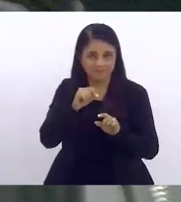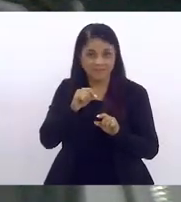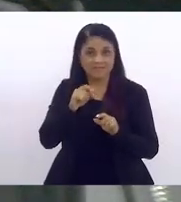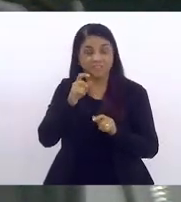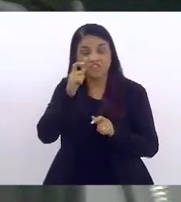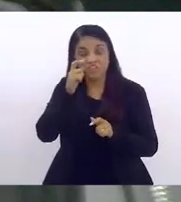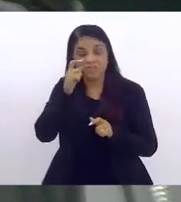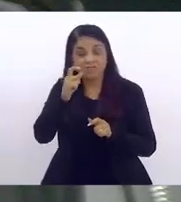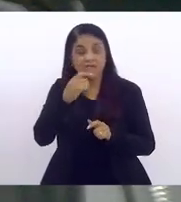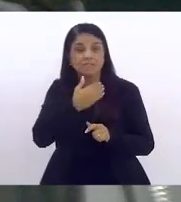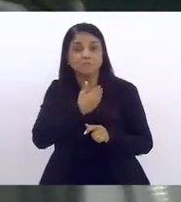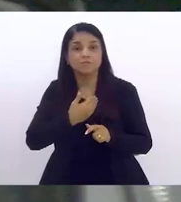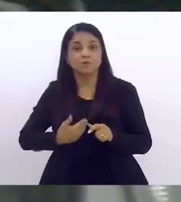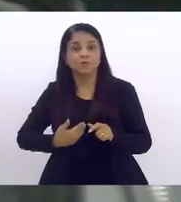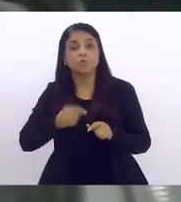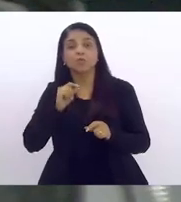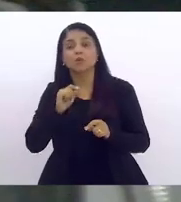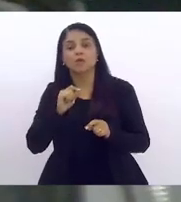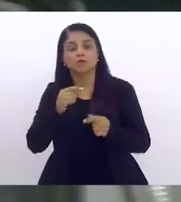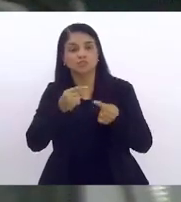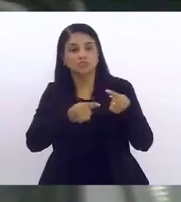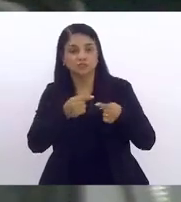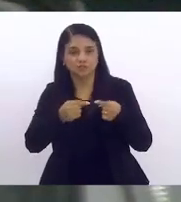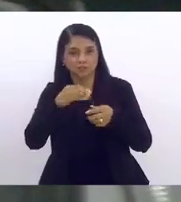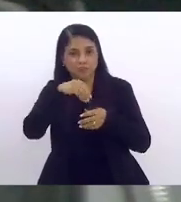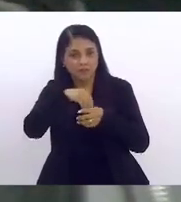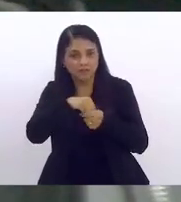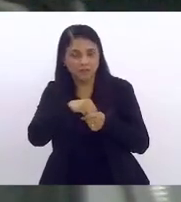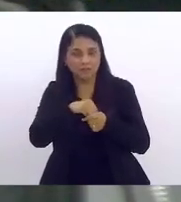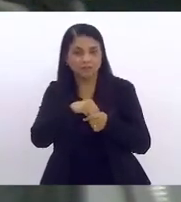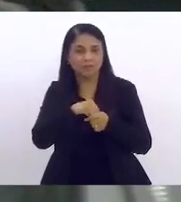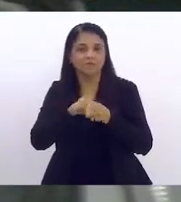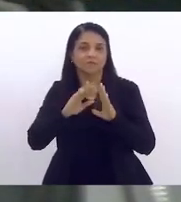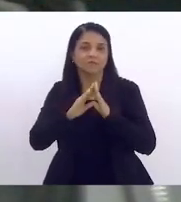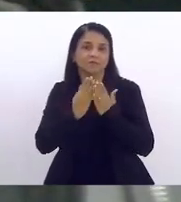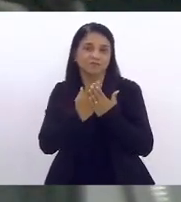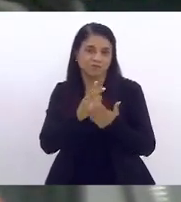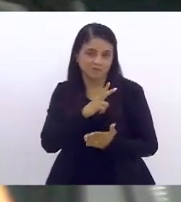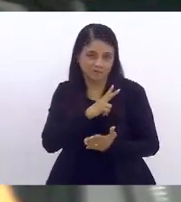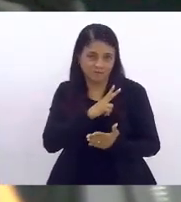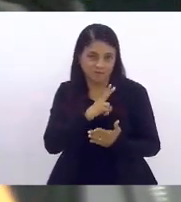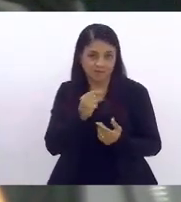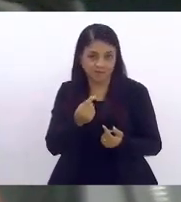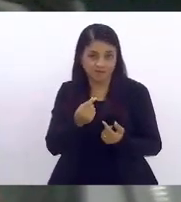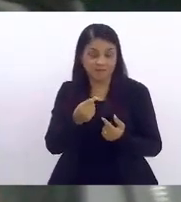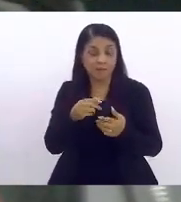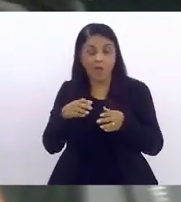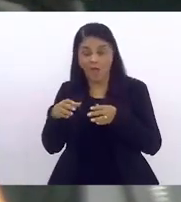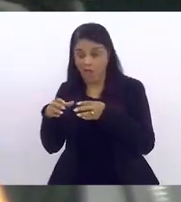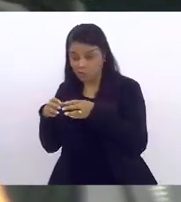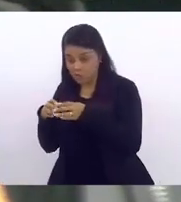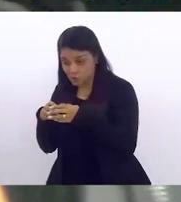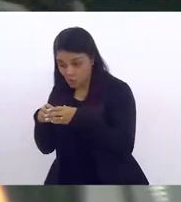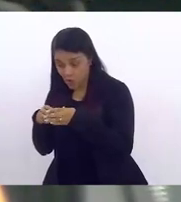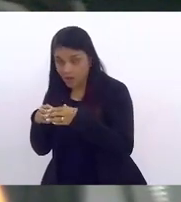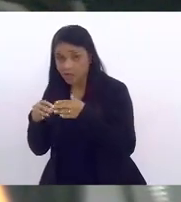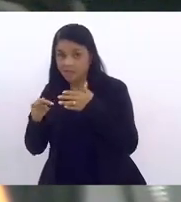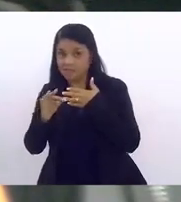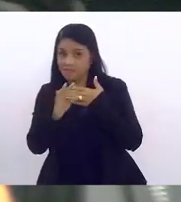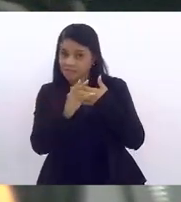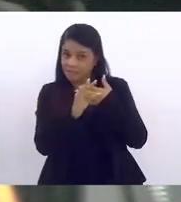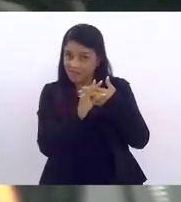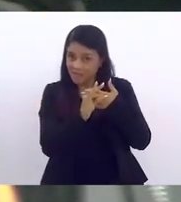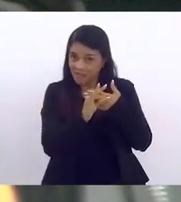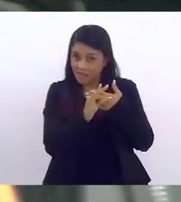interesses públicos que fundamentam a atuação desses profissionais? Então, o que a Escola Politécnica, como uma instituição federal